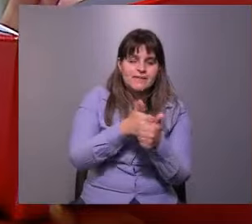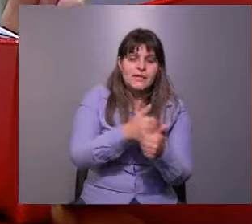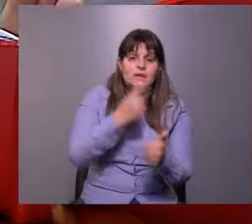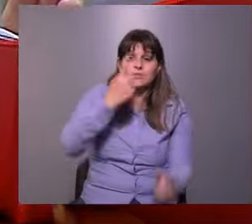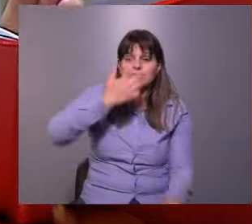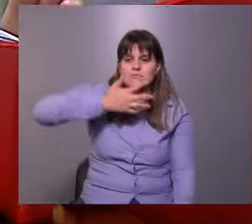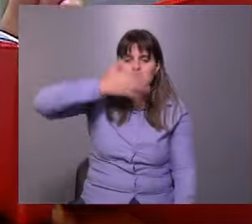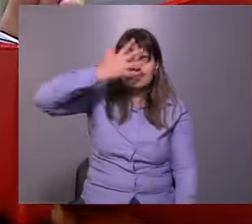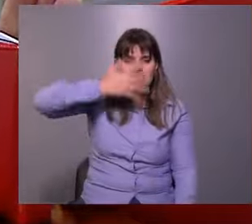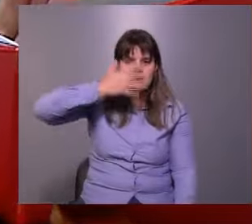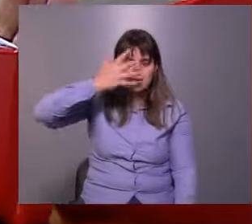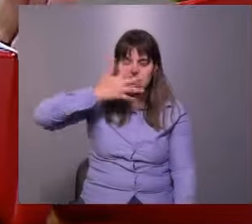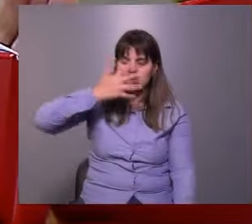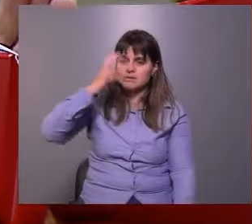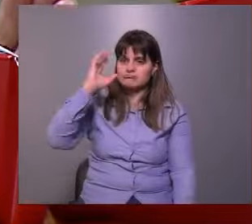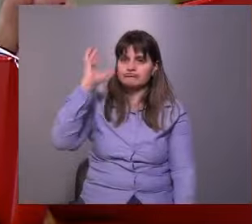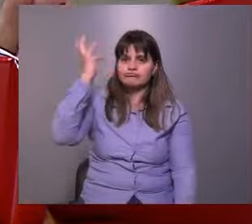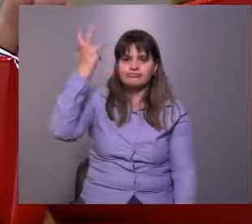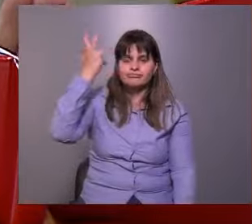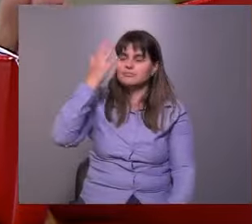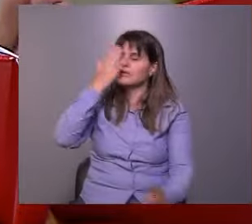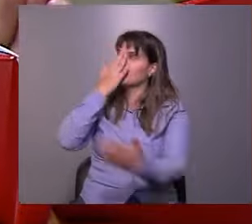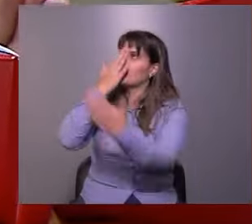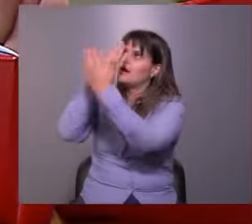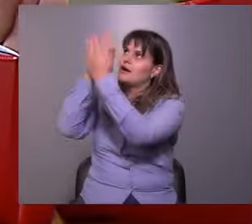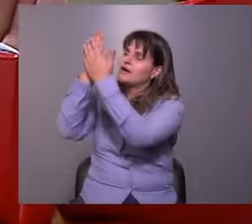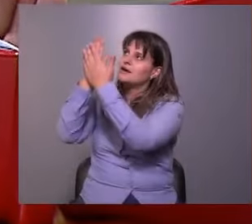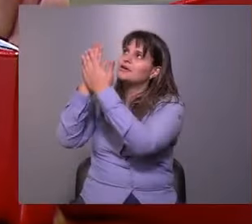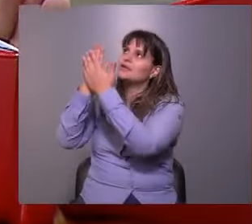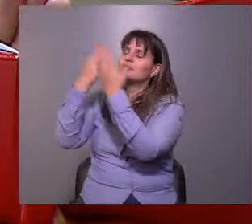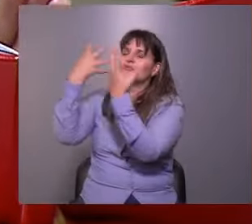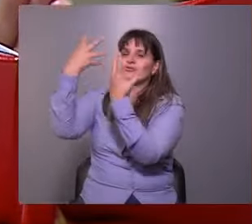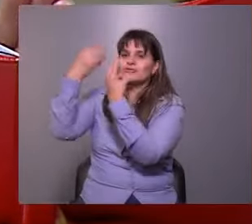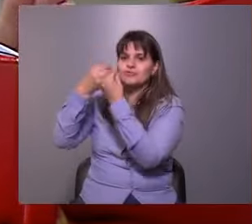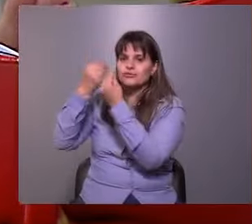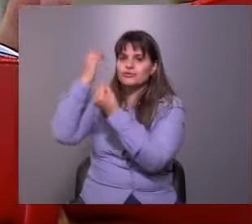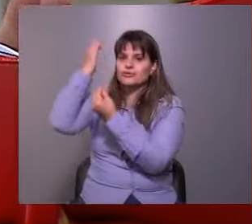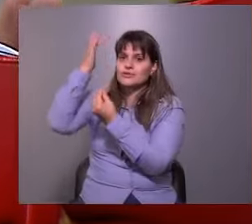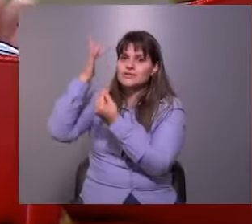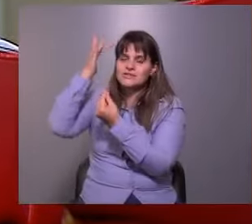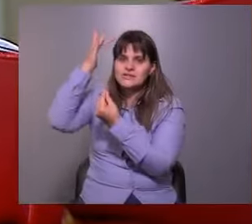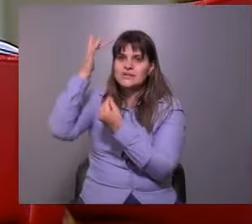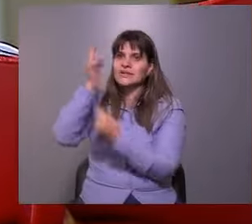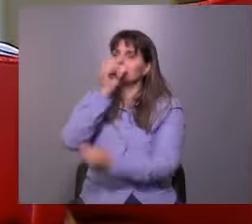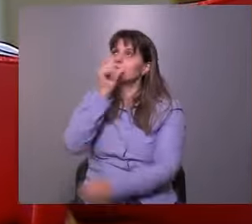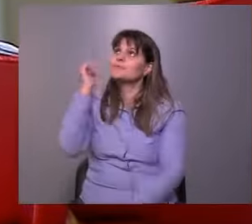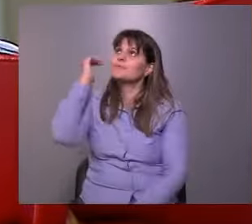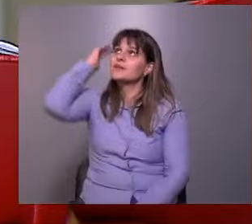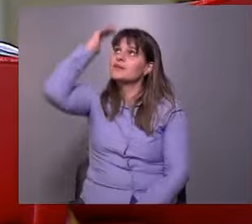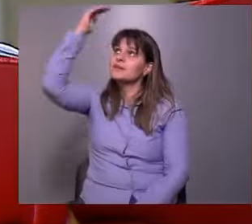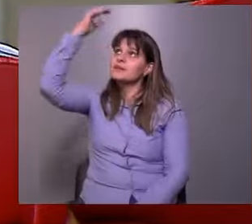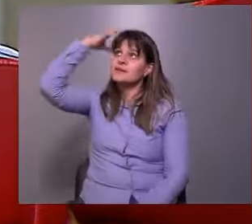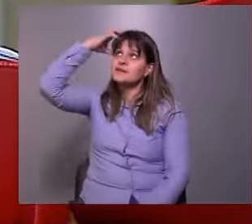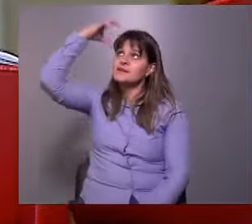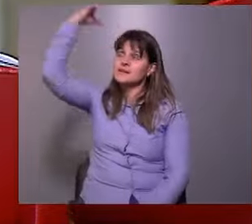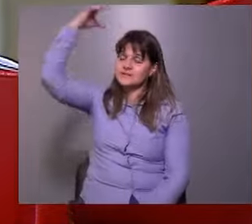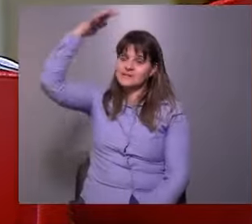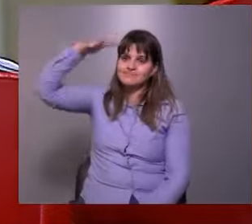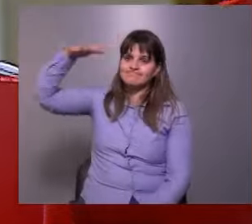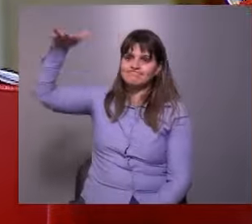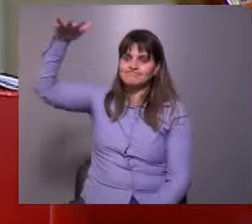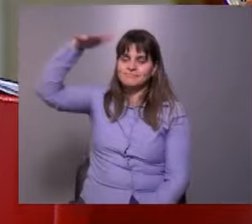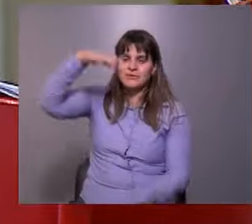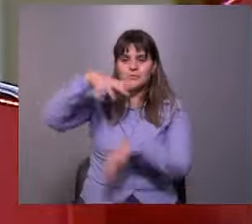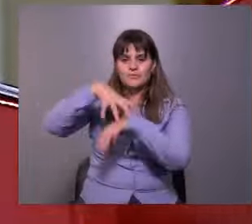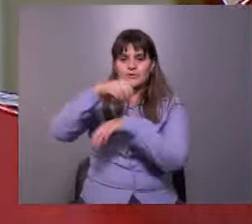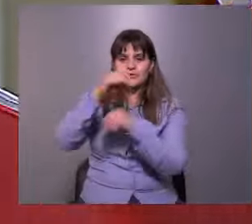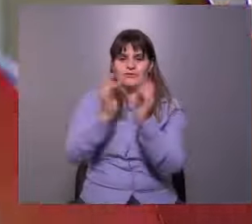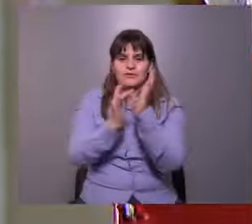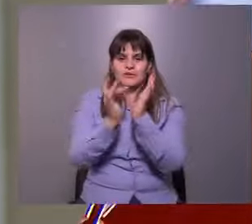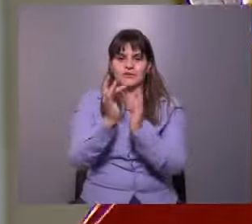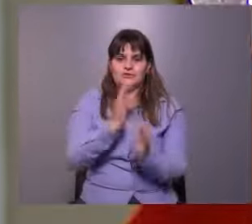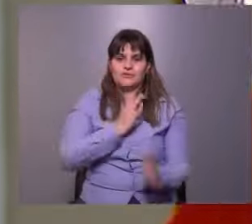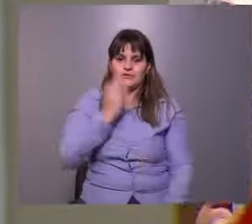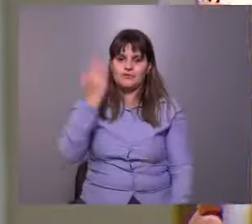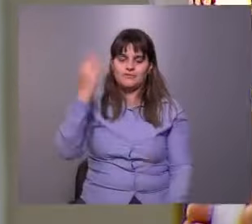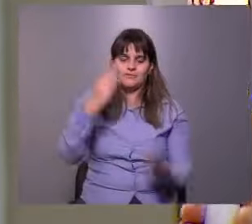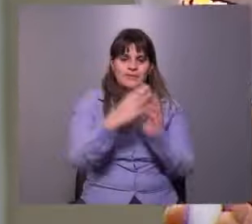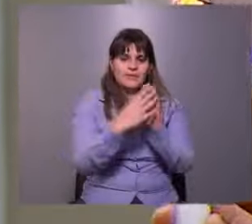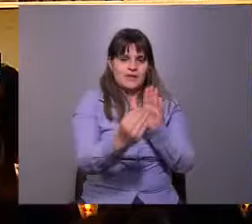louvor e por intercessão da Virgem Santa Maria, que aqui se manifestou revestida da vossa